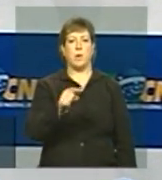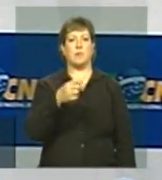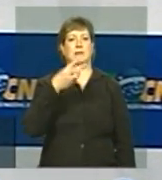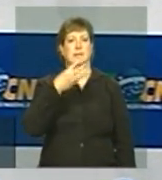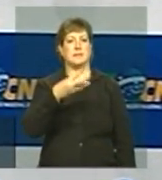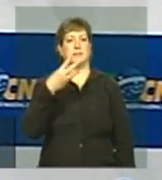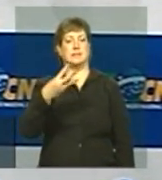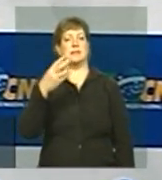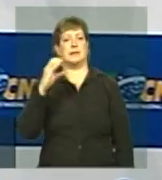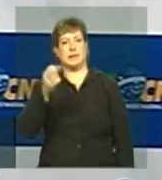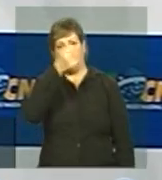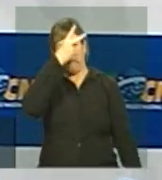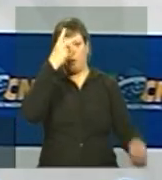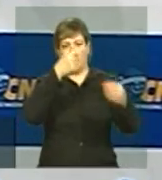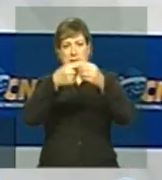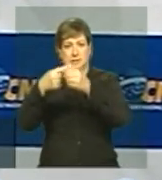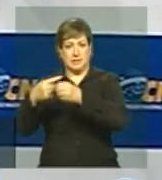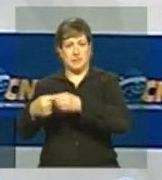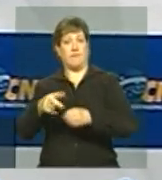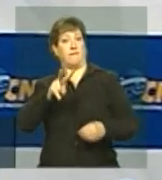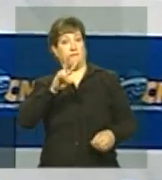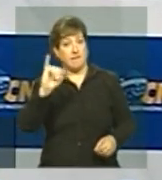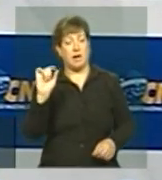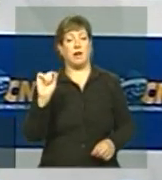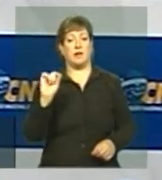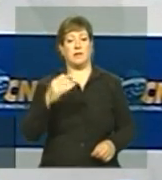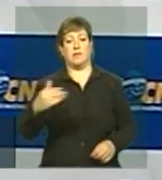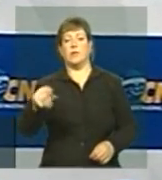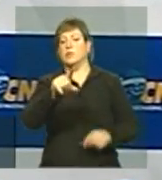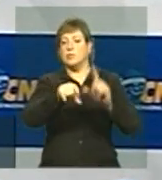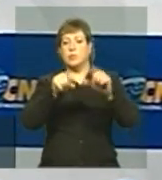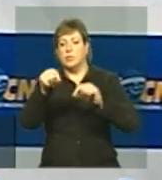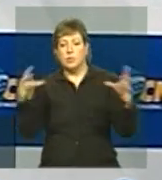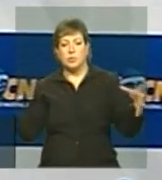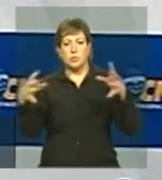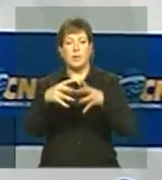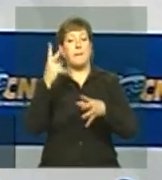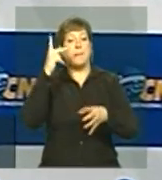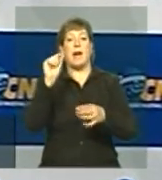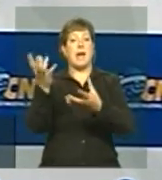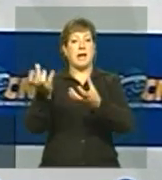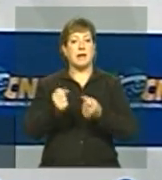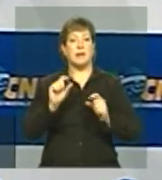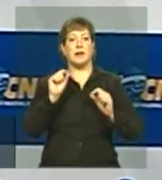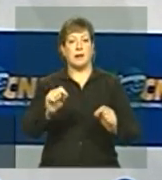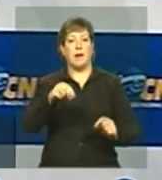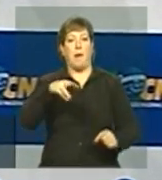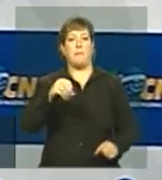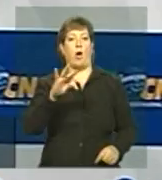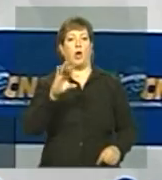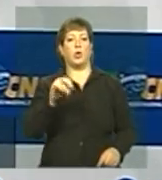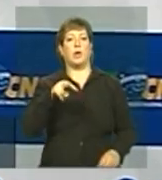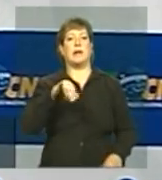1.330 municípios que vão ser selecionados para receber motoniveladoras.